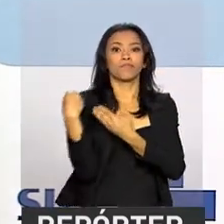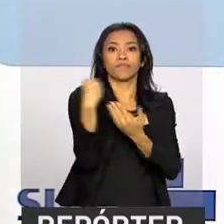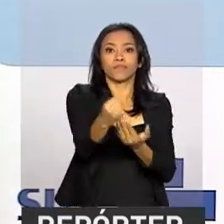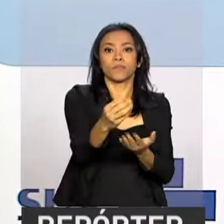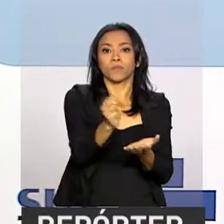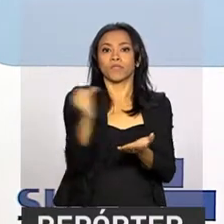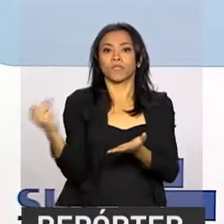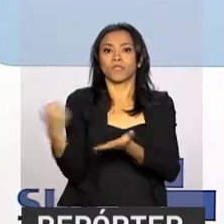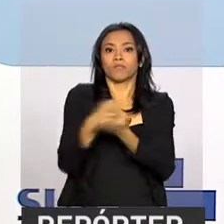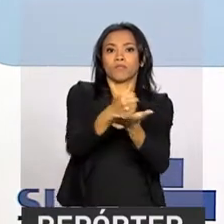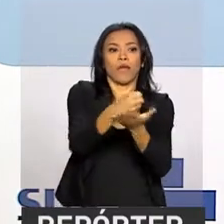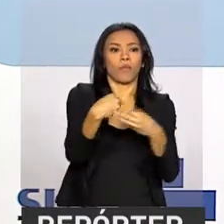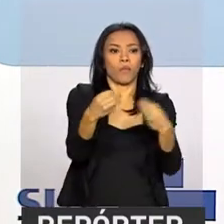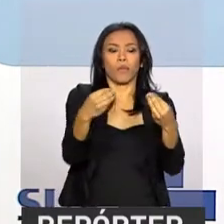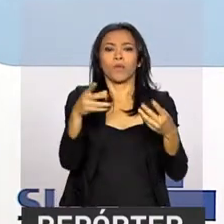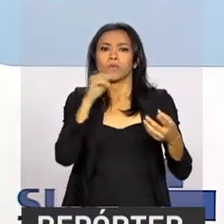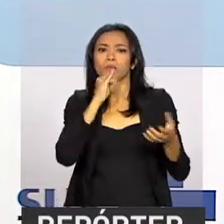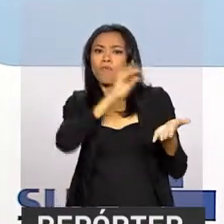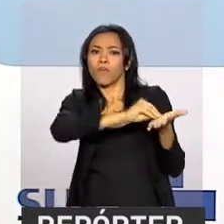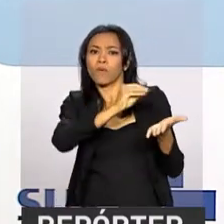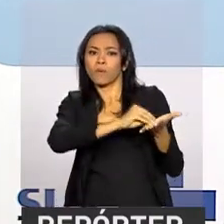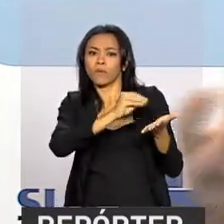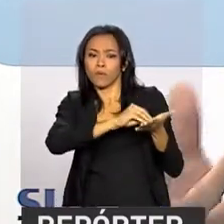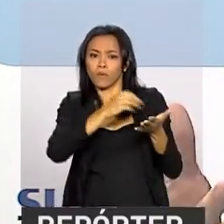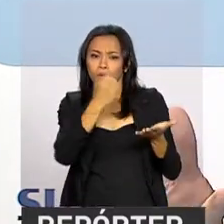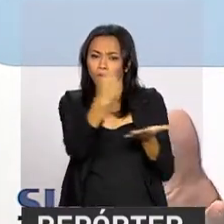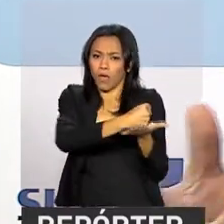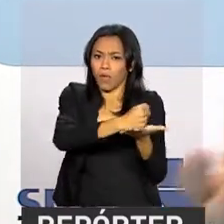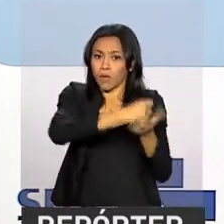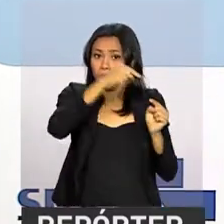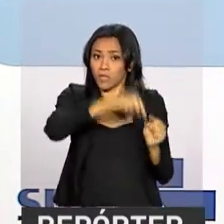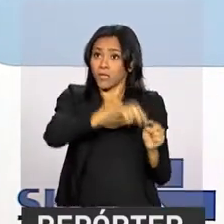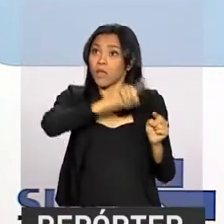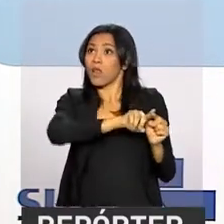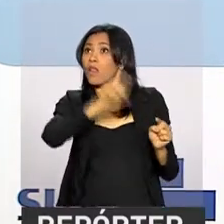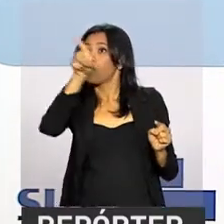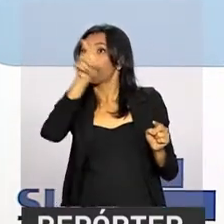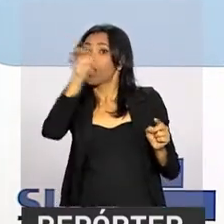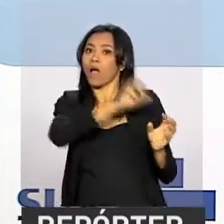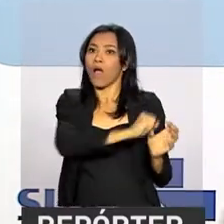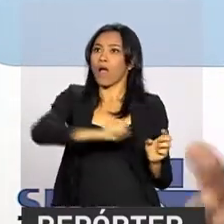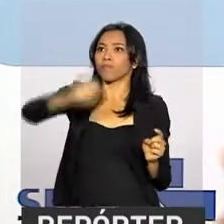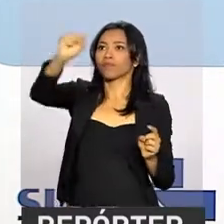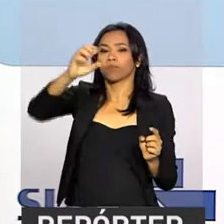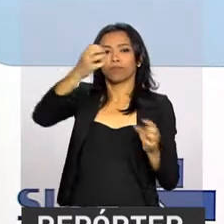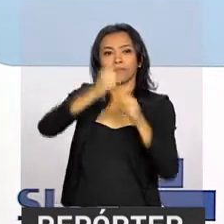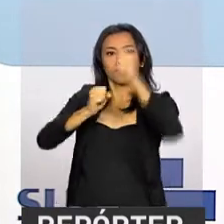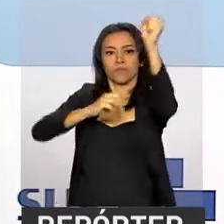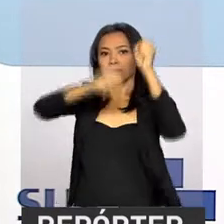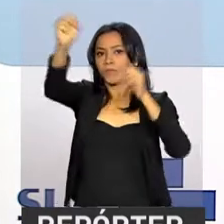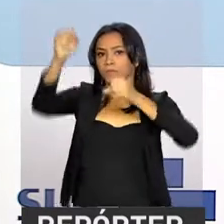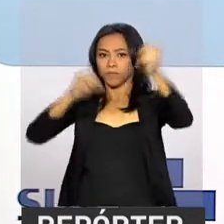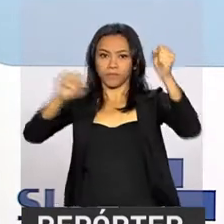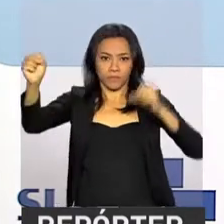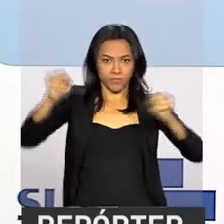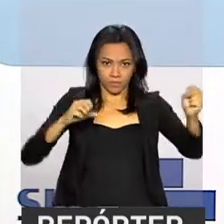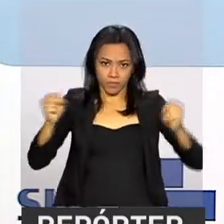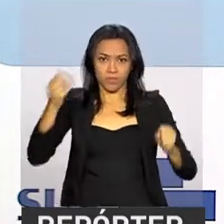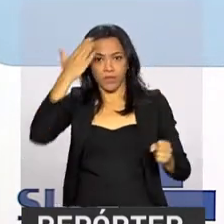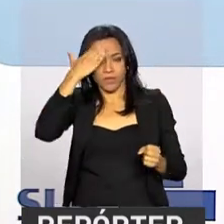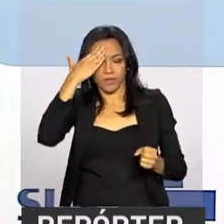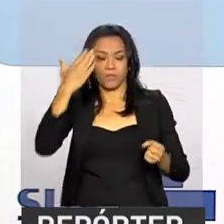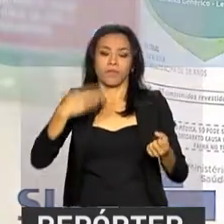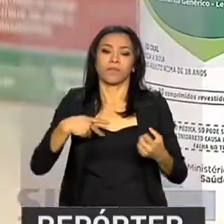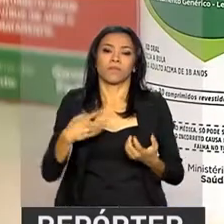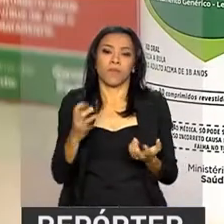a ao remanejamento dos medicamentos que eventualmente esteja sobrando em um determinado estado ou município para outro que modo que haja um melhor